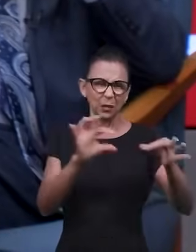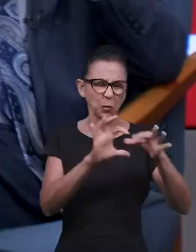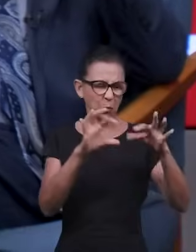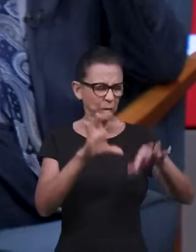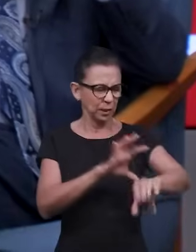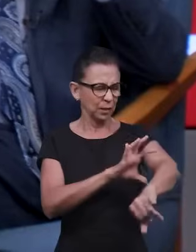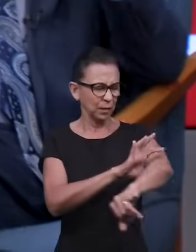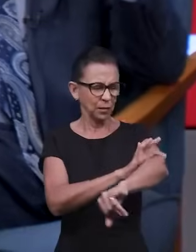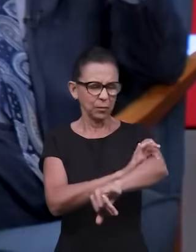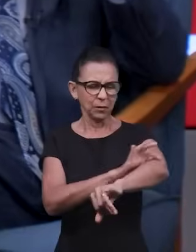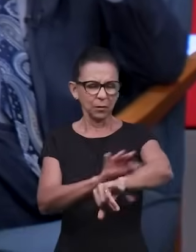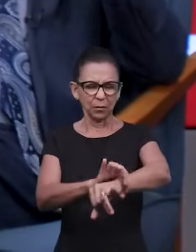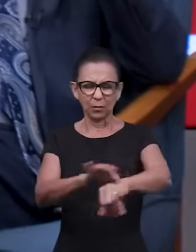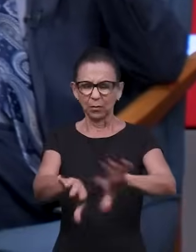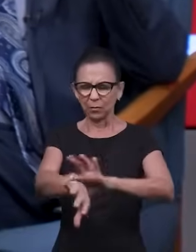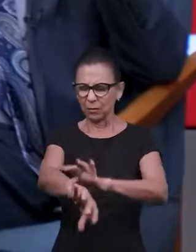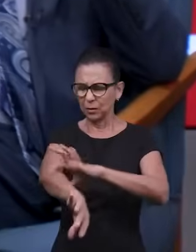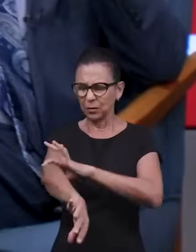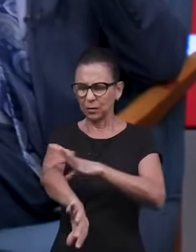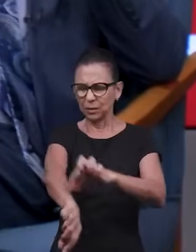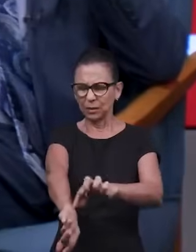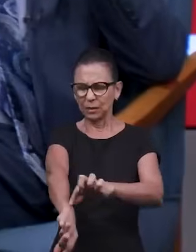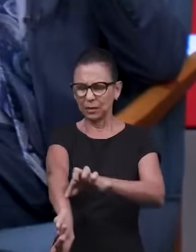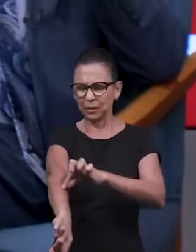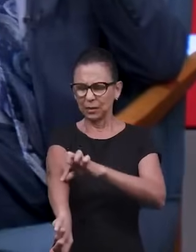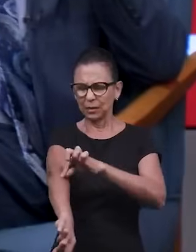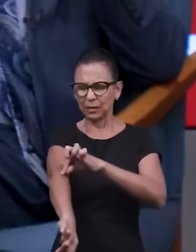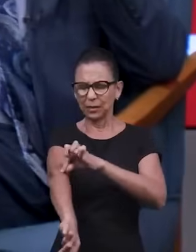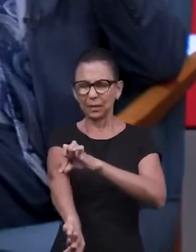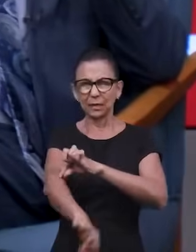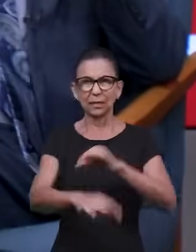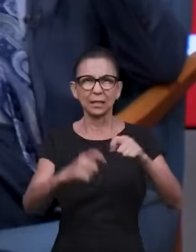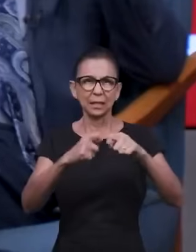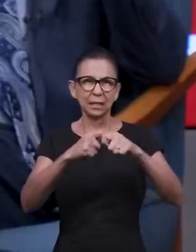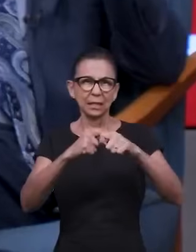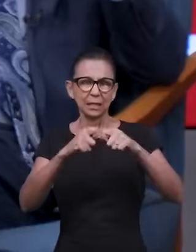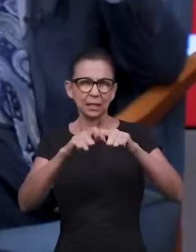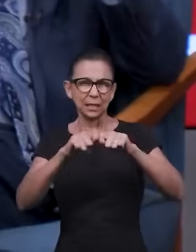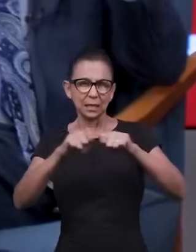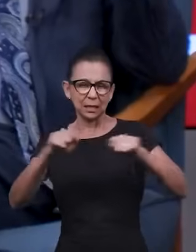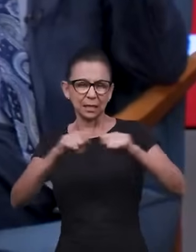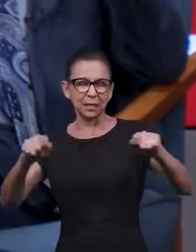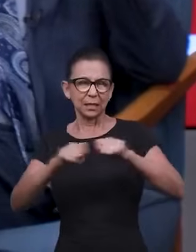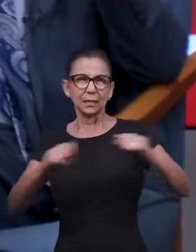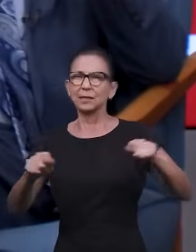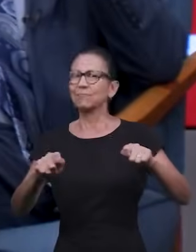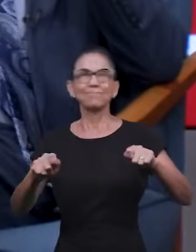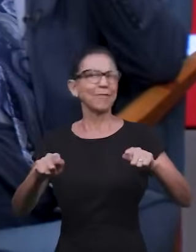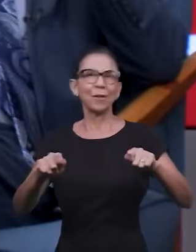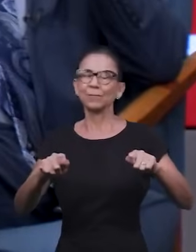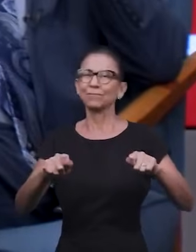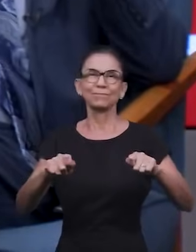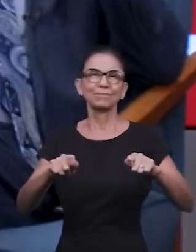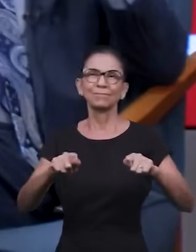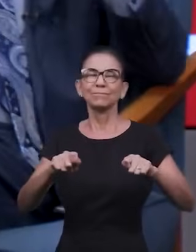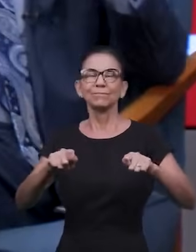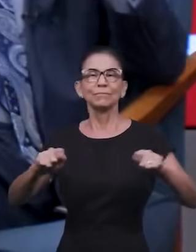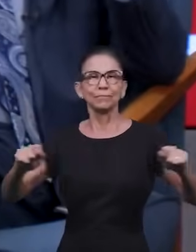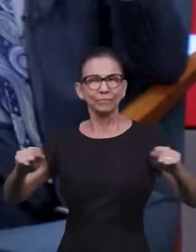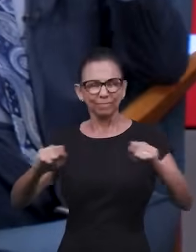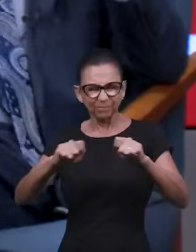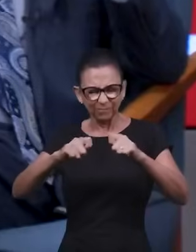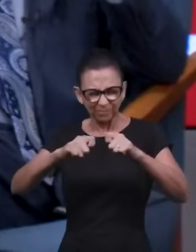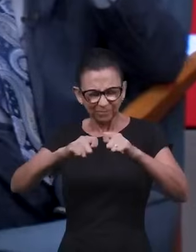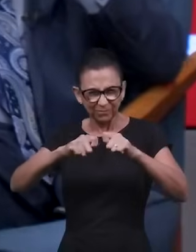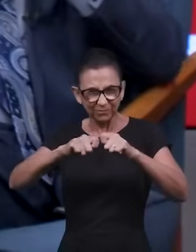articulações e não deixam elas elas se romperem então os